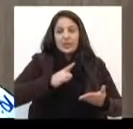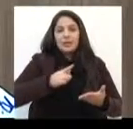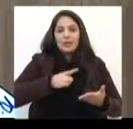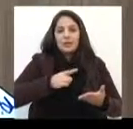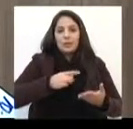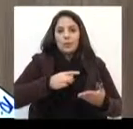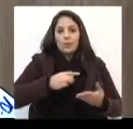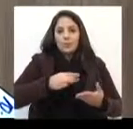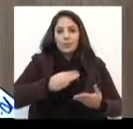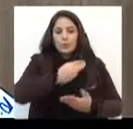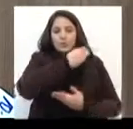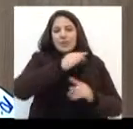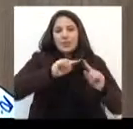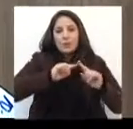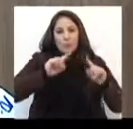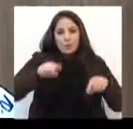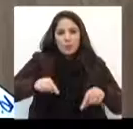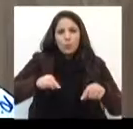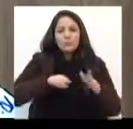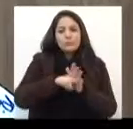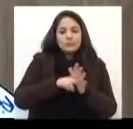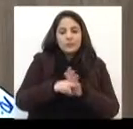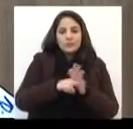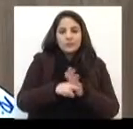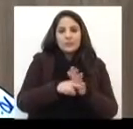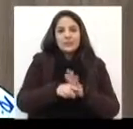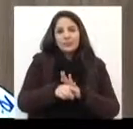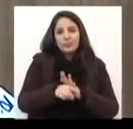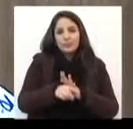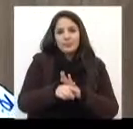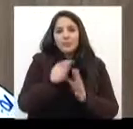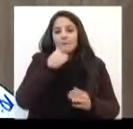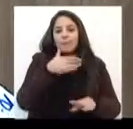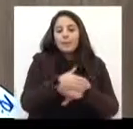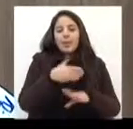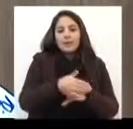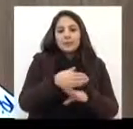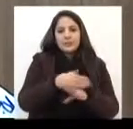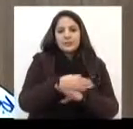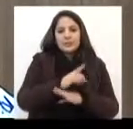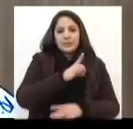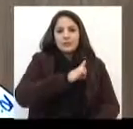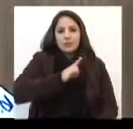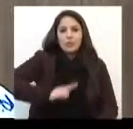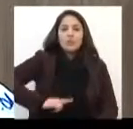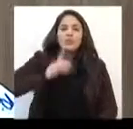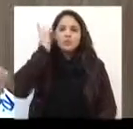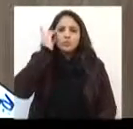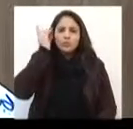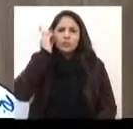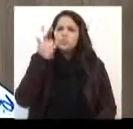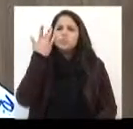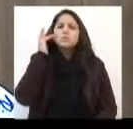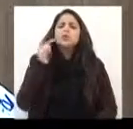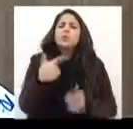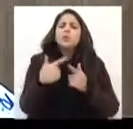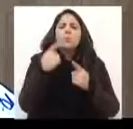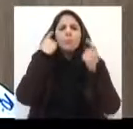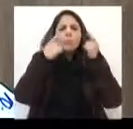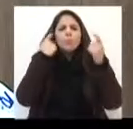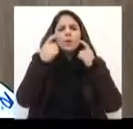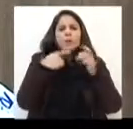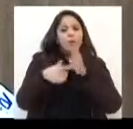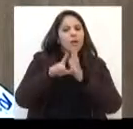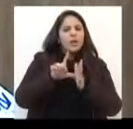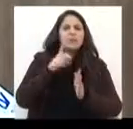Ministério Público, faziam parte do governo Dilma. E eu não sei por que ele está tão preocupado. Antes o vereador Alex não